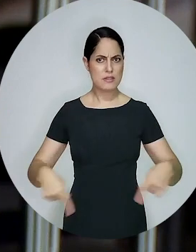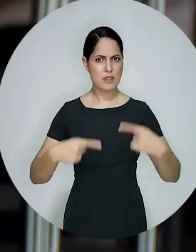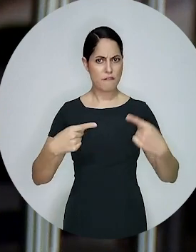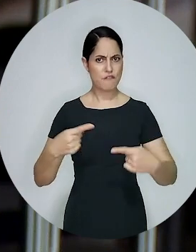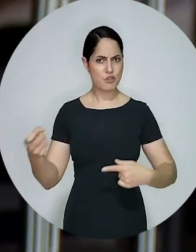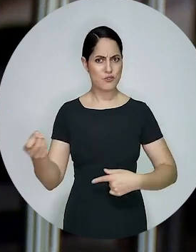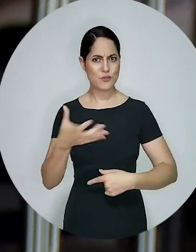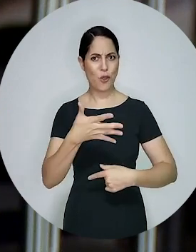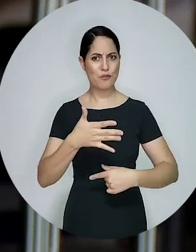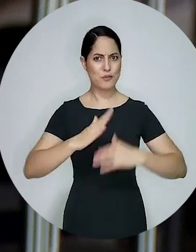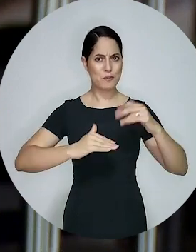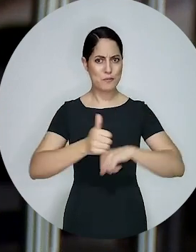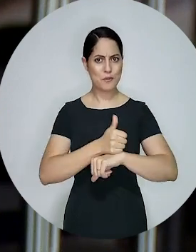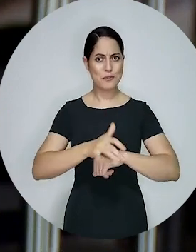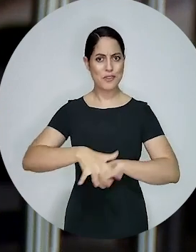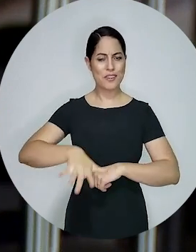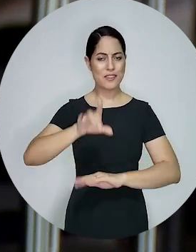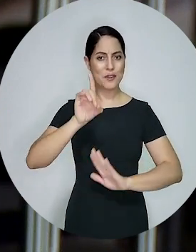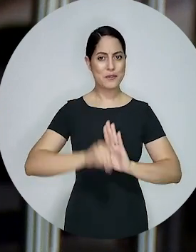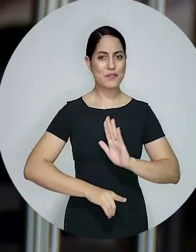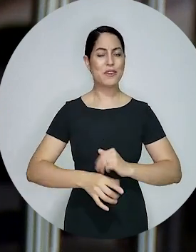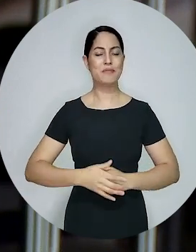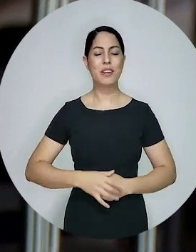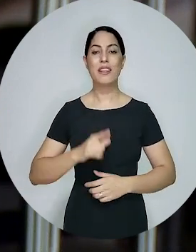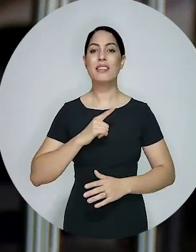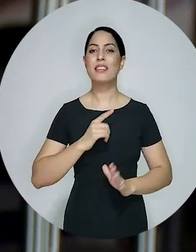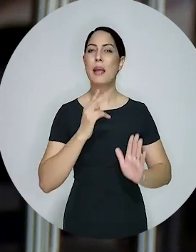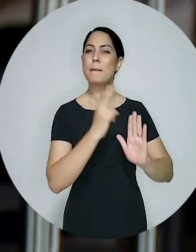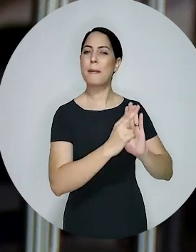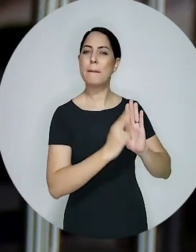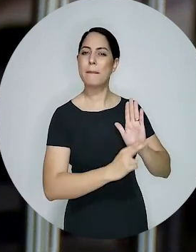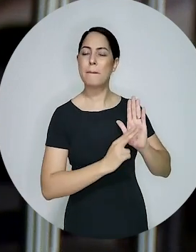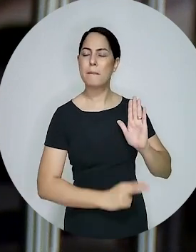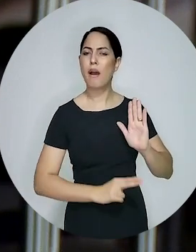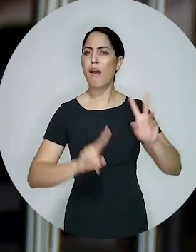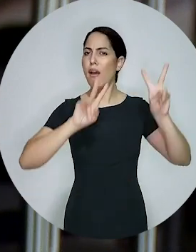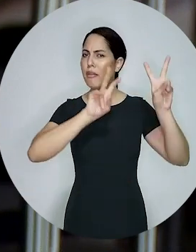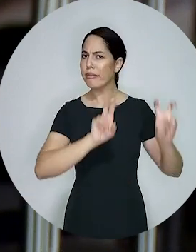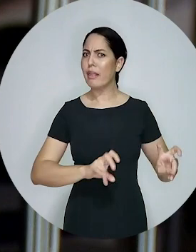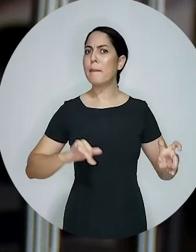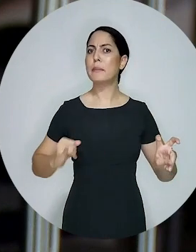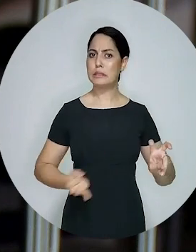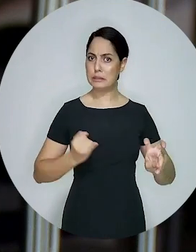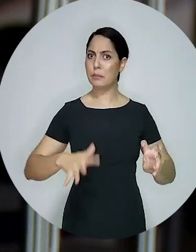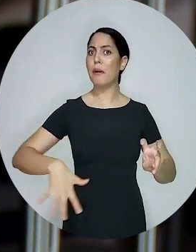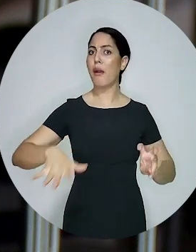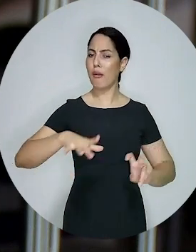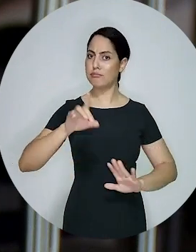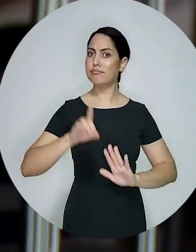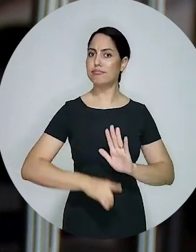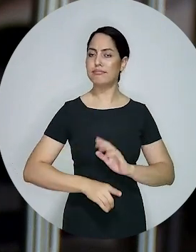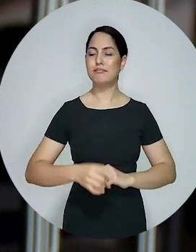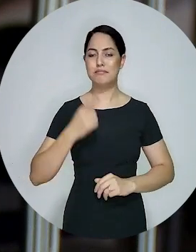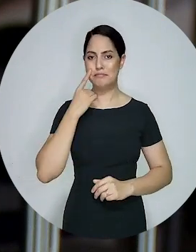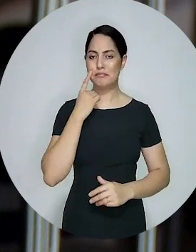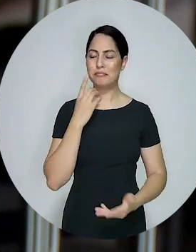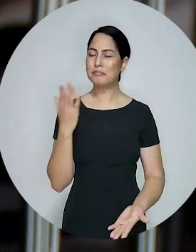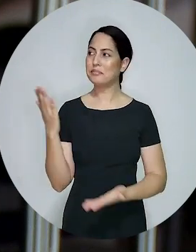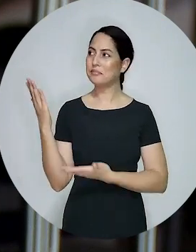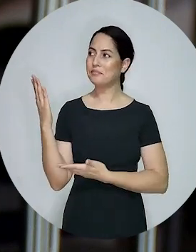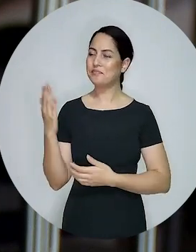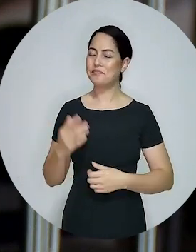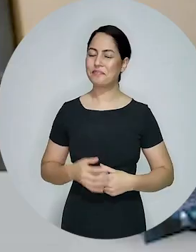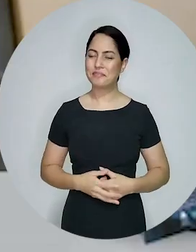do Profissional do Direito. A obra reúne artigos de profissionais consagrados sobre temas relevantes para a